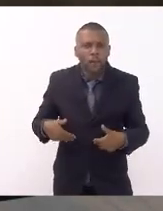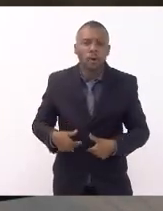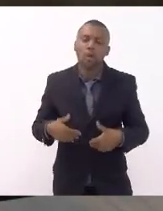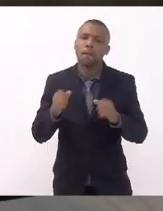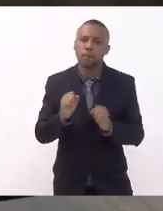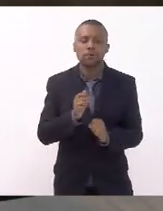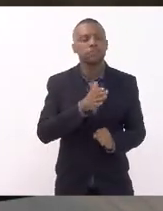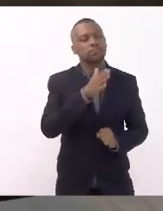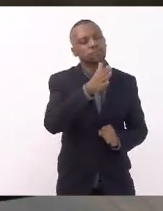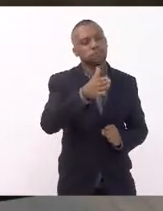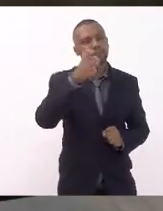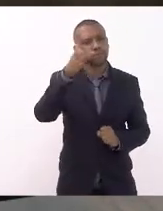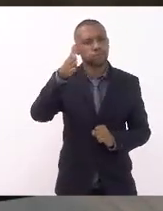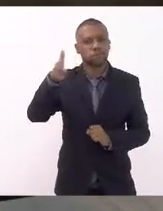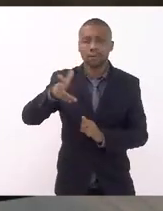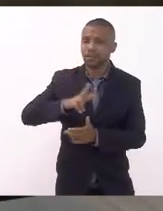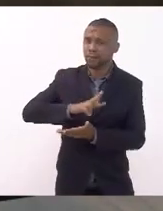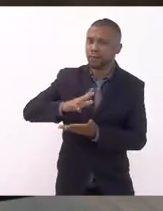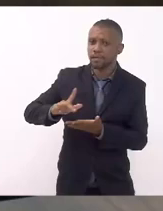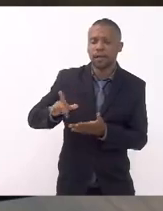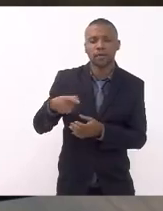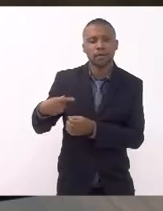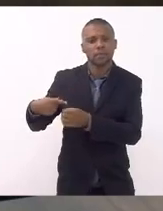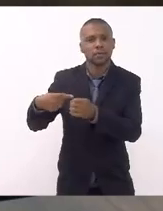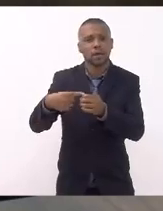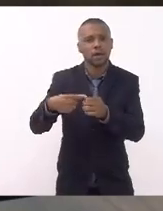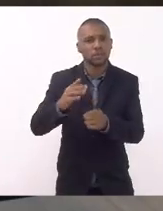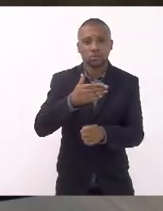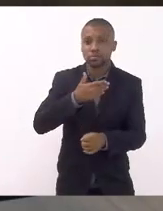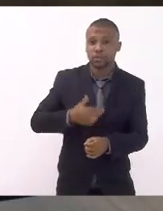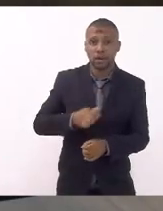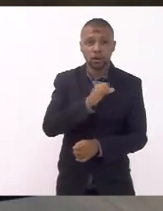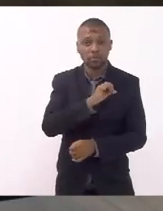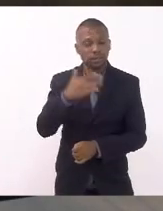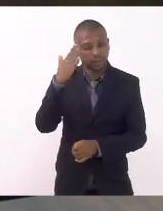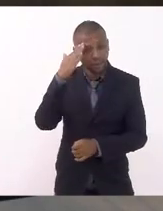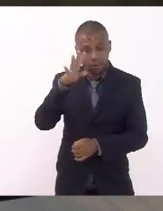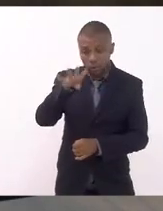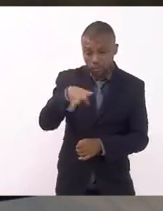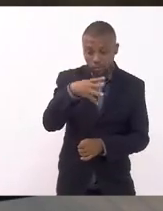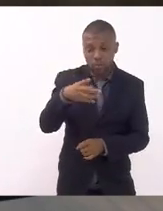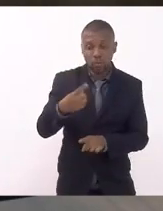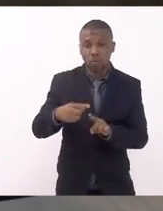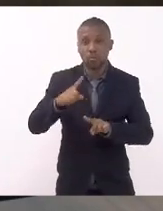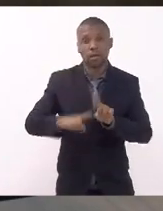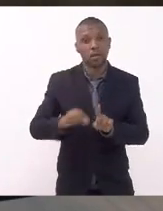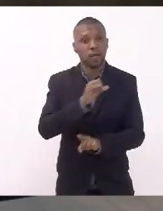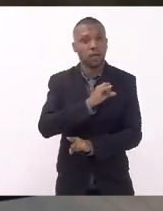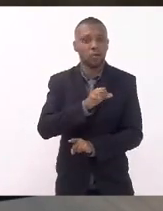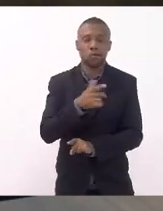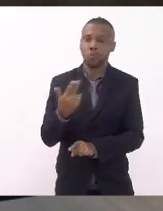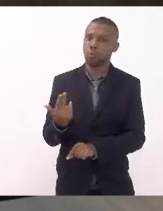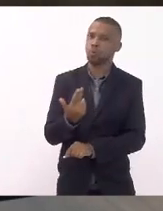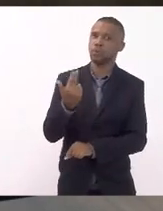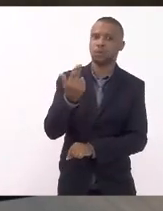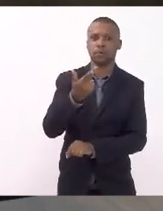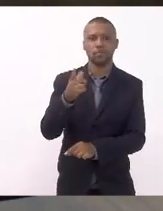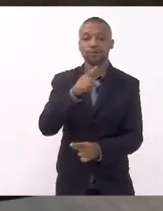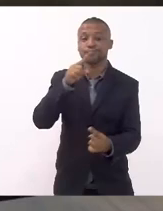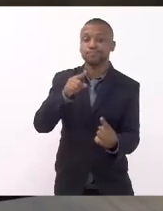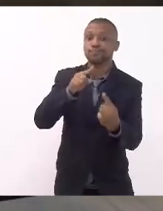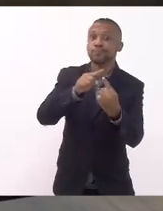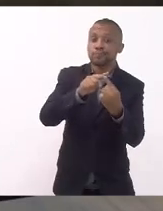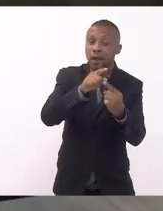diferentes cidades do estado do Rio de Janeiro. Sabemos que o Supera Rio não deu conta de chegar aos